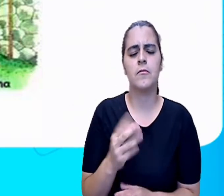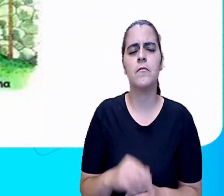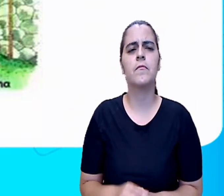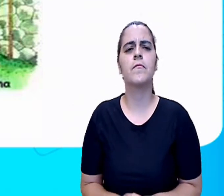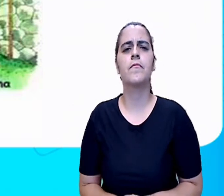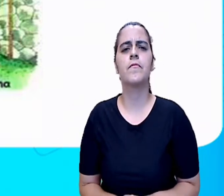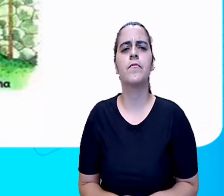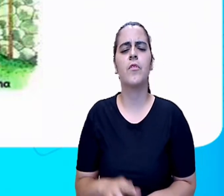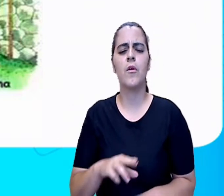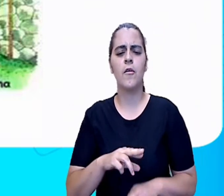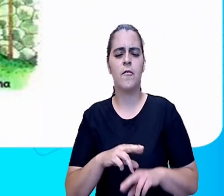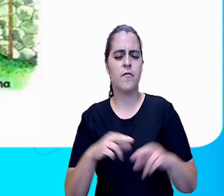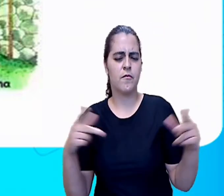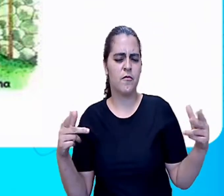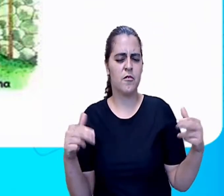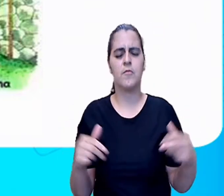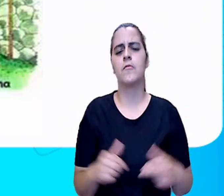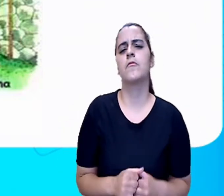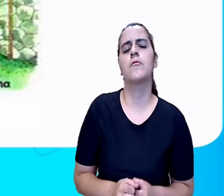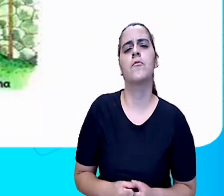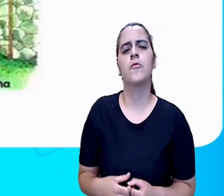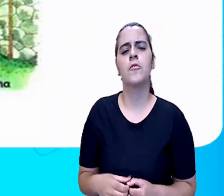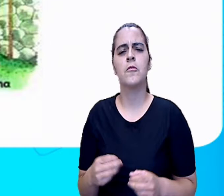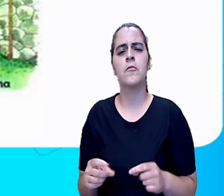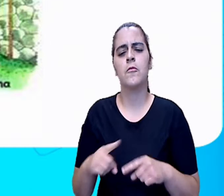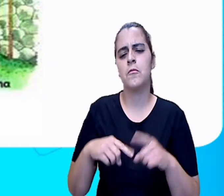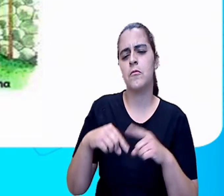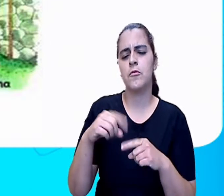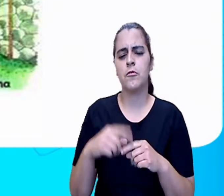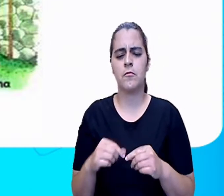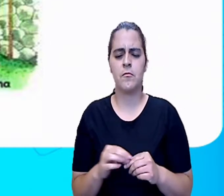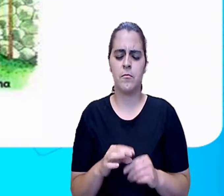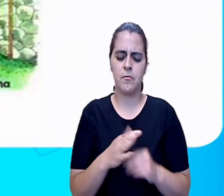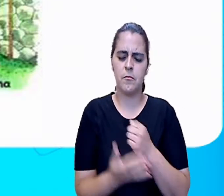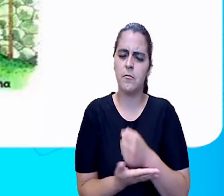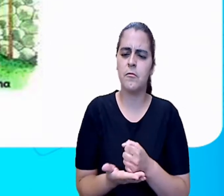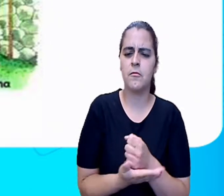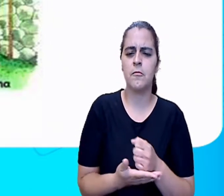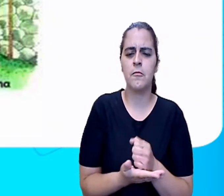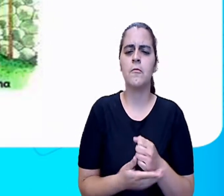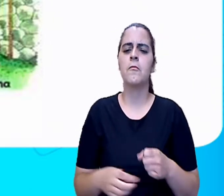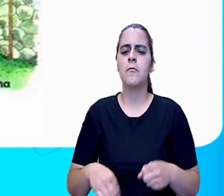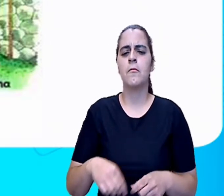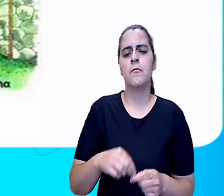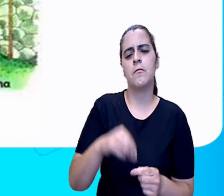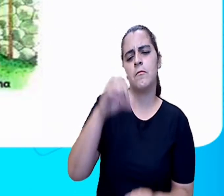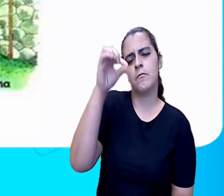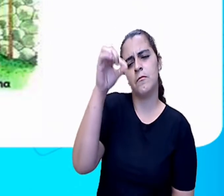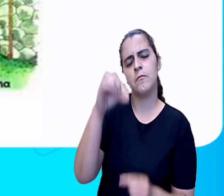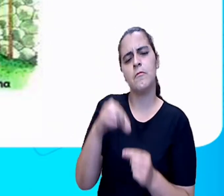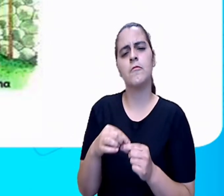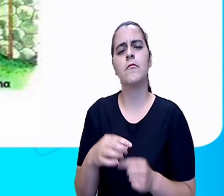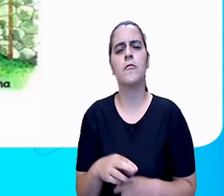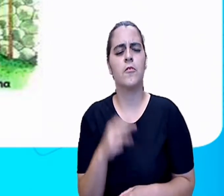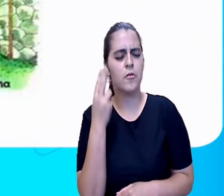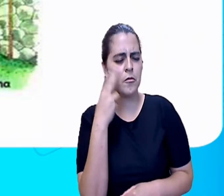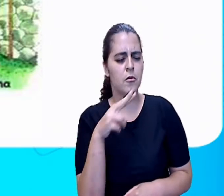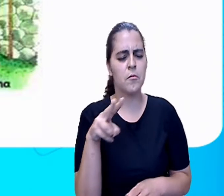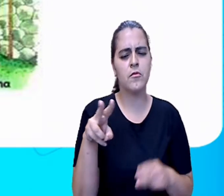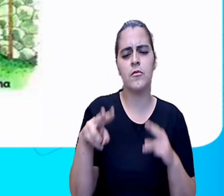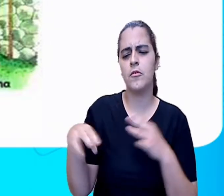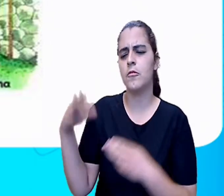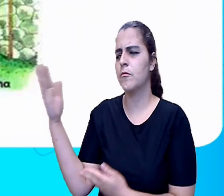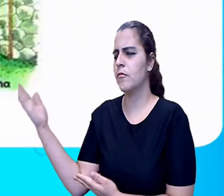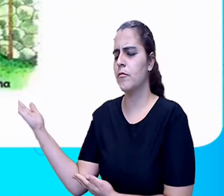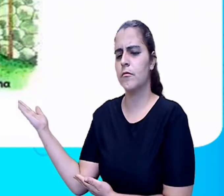então outros aparelhos baseados no metro para essa nova finalidade e observem